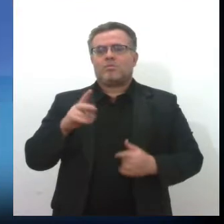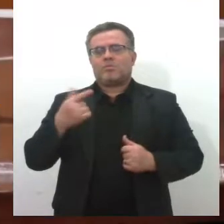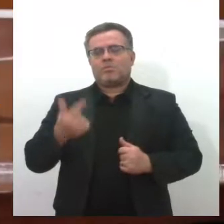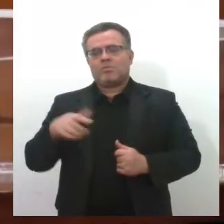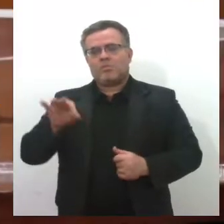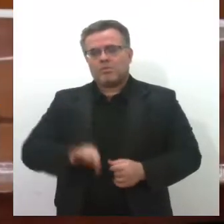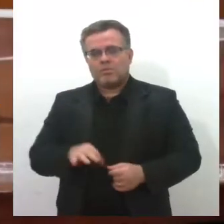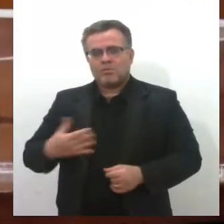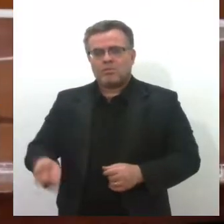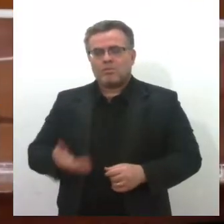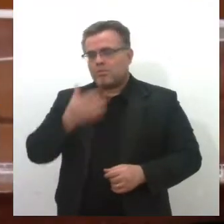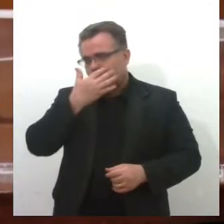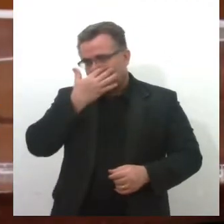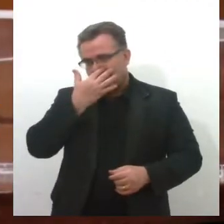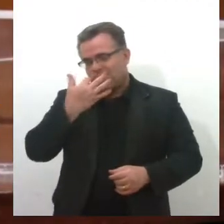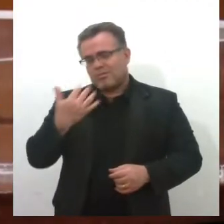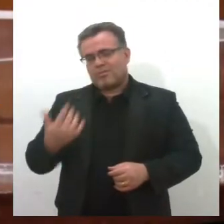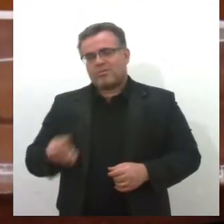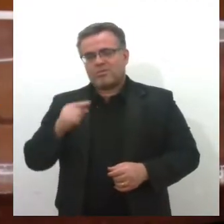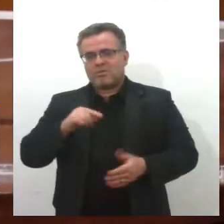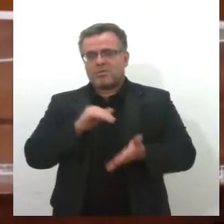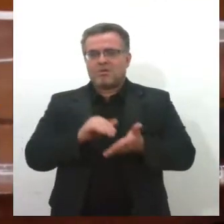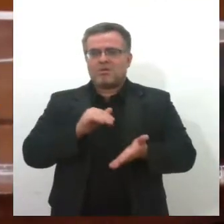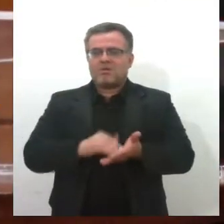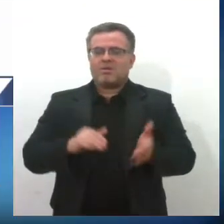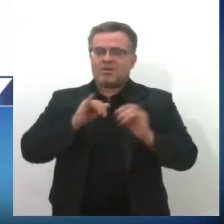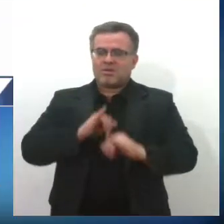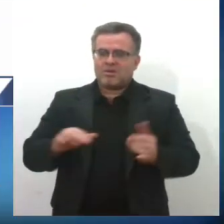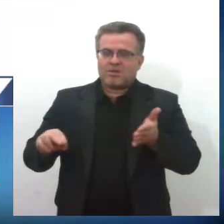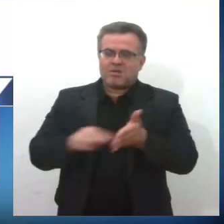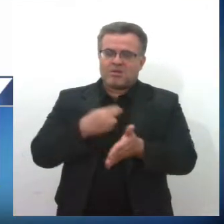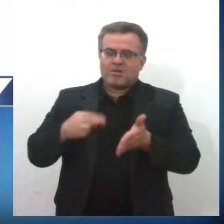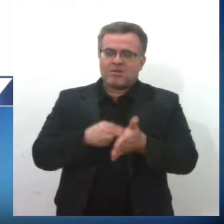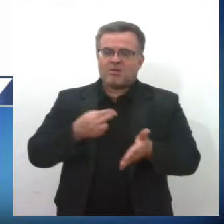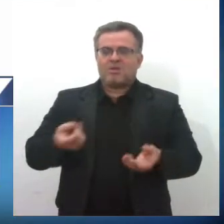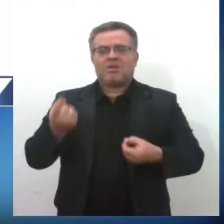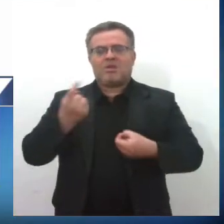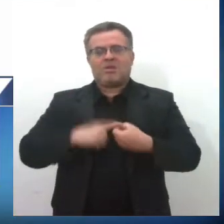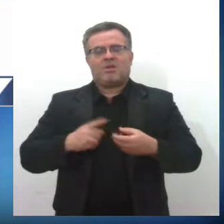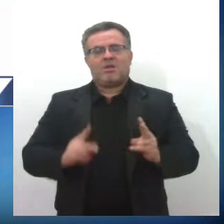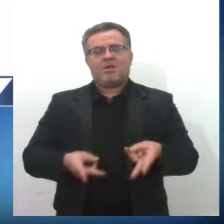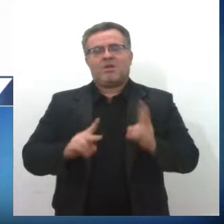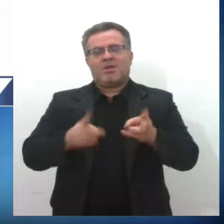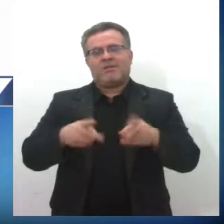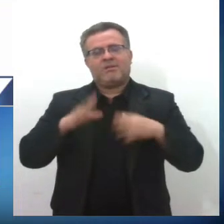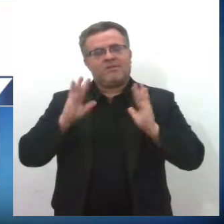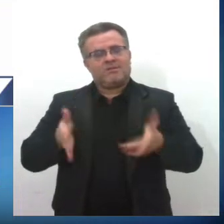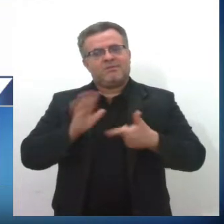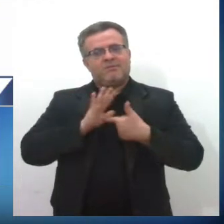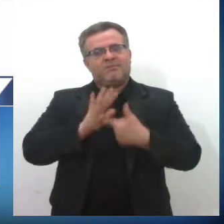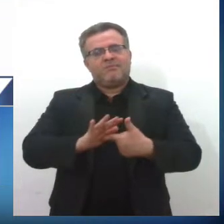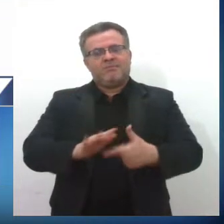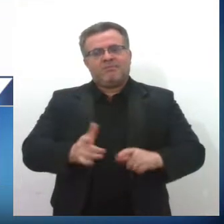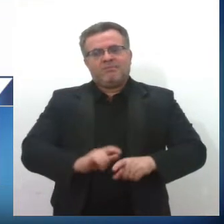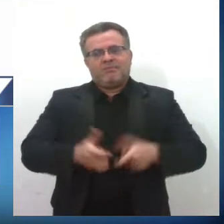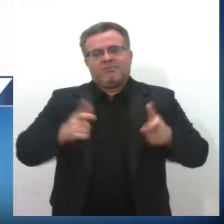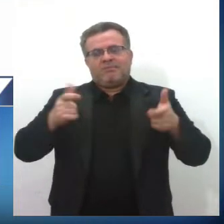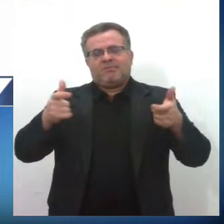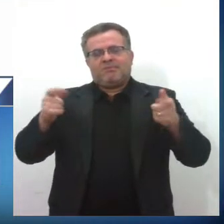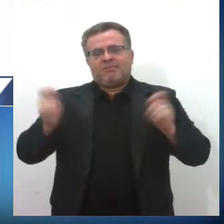41,52%. Como a secretária falou, as cirurgias eletivas foram retomadas e também já demonstram crescimento,